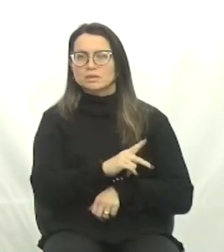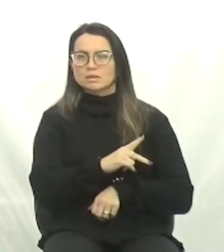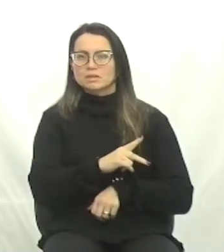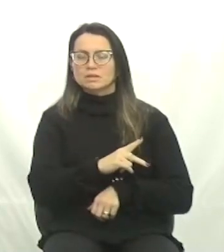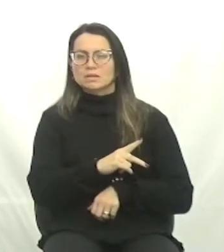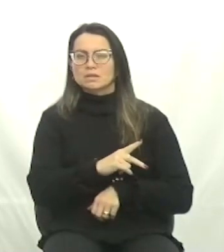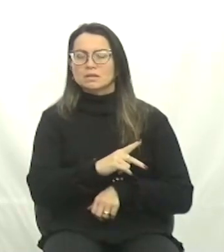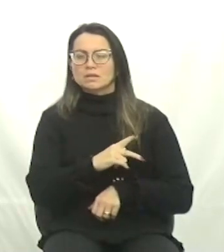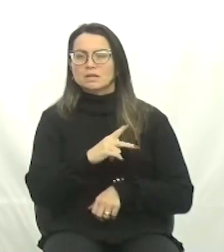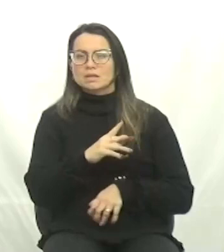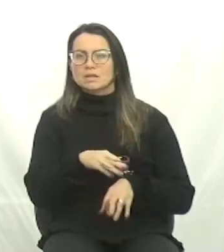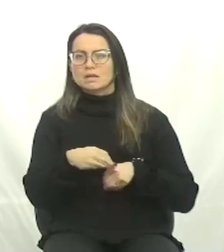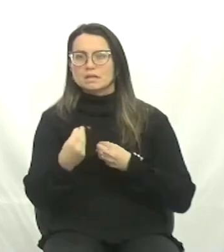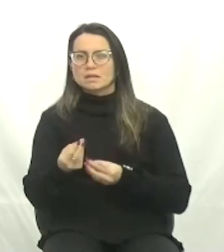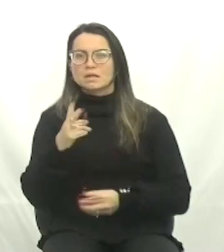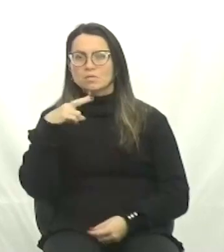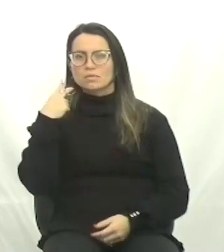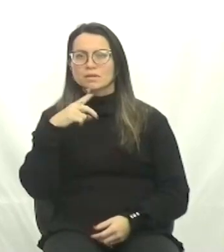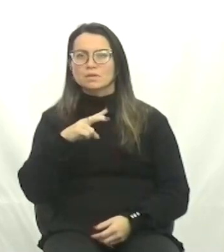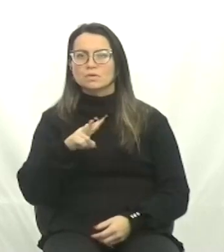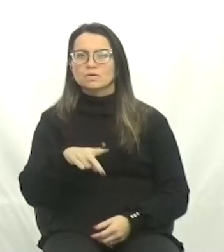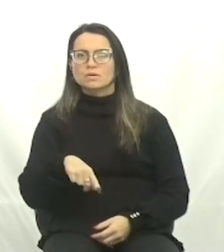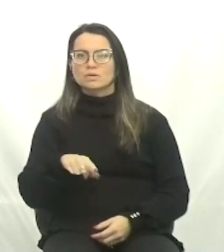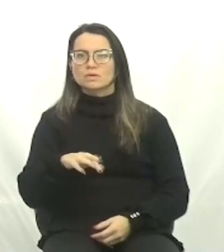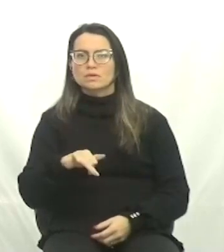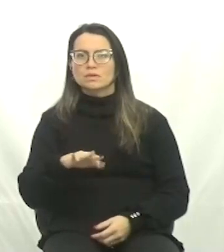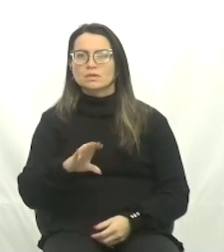o vereador Zairo.